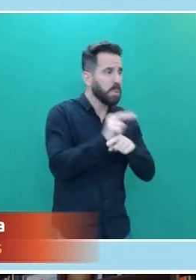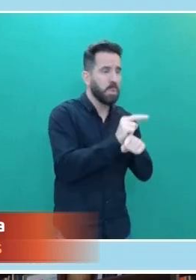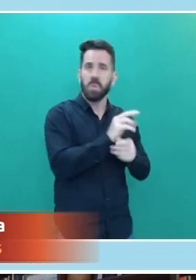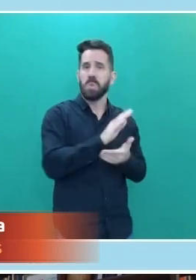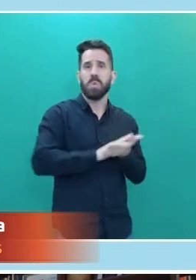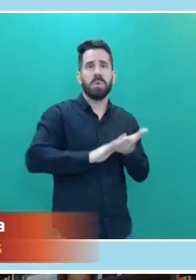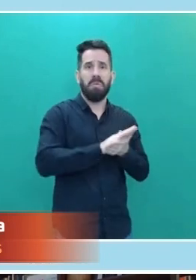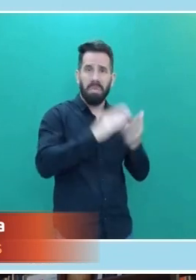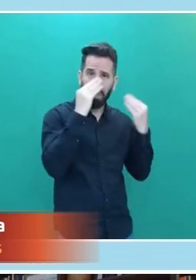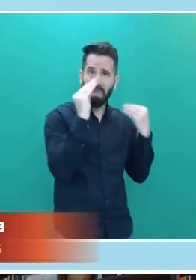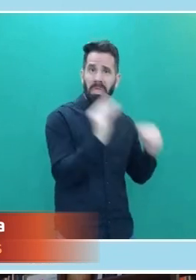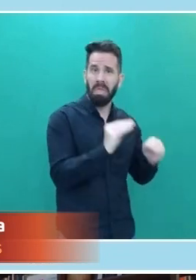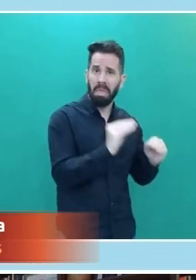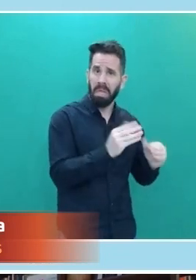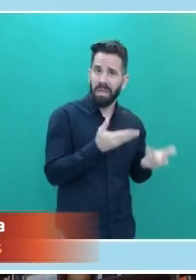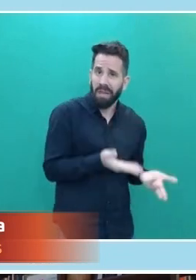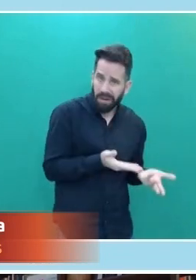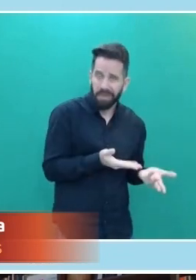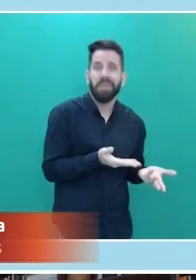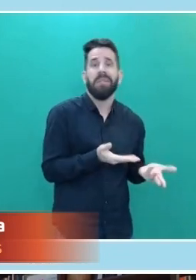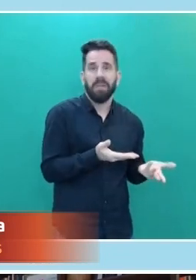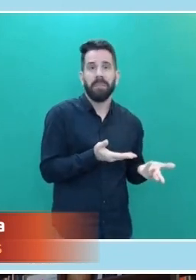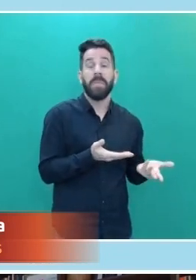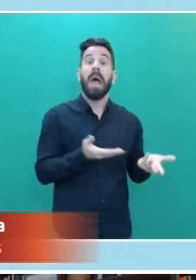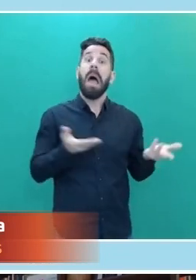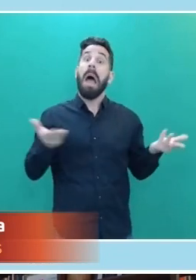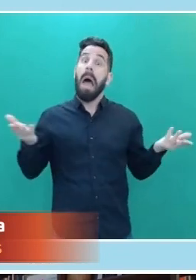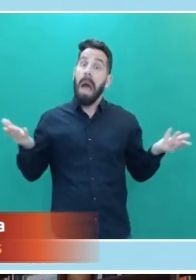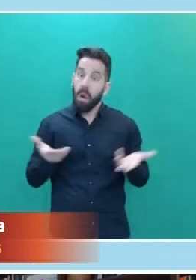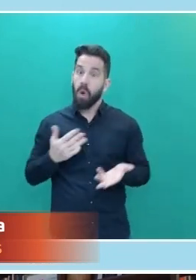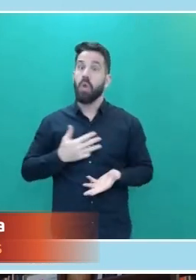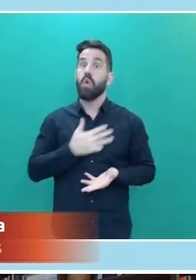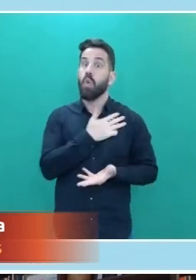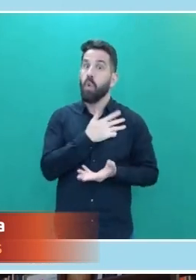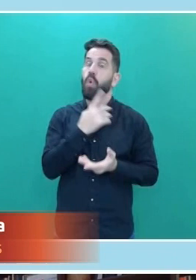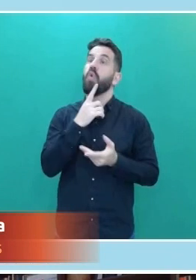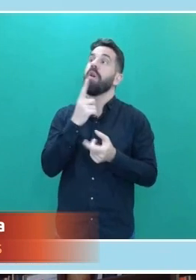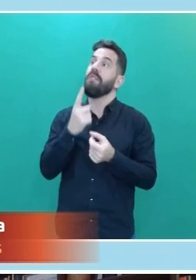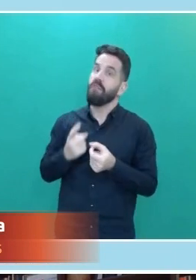mundo interdisciplinar e o que a gente fala e faz tem